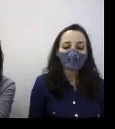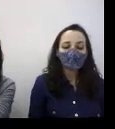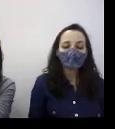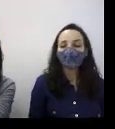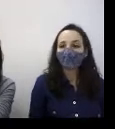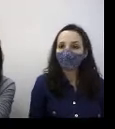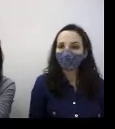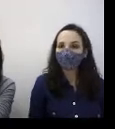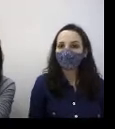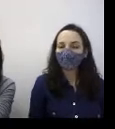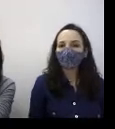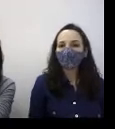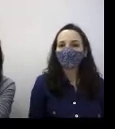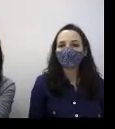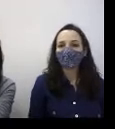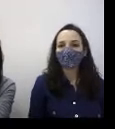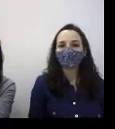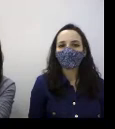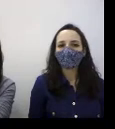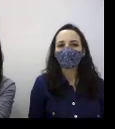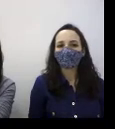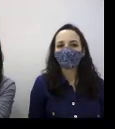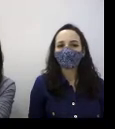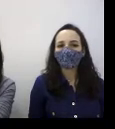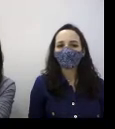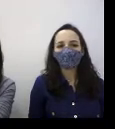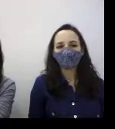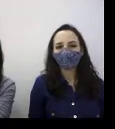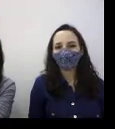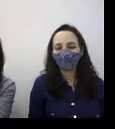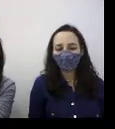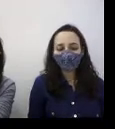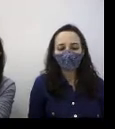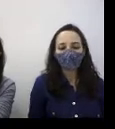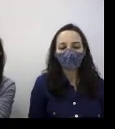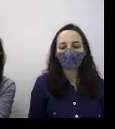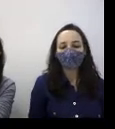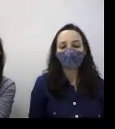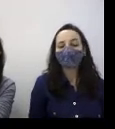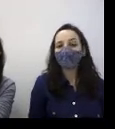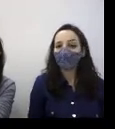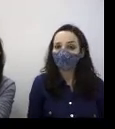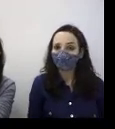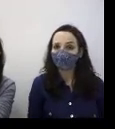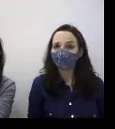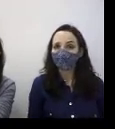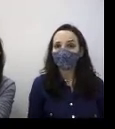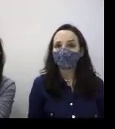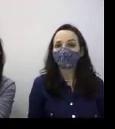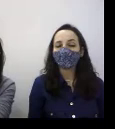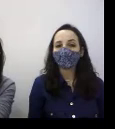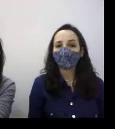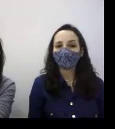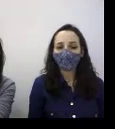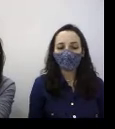fatores. E também, né, nós já conhecemos, nós mulheres já ouvimos falar sobre a depressão pós-parto, né,